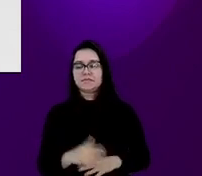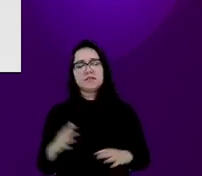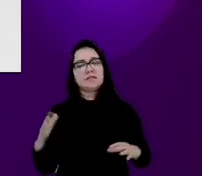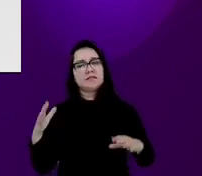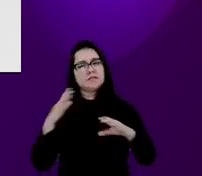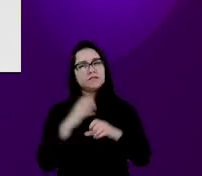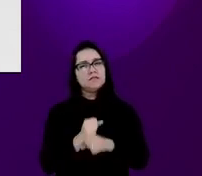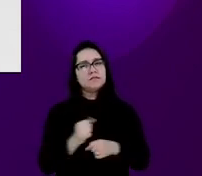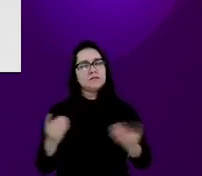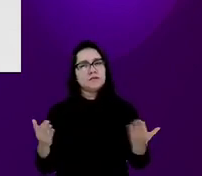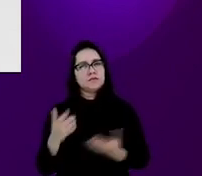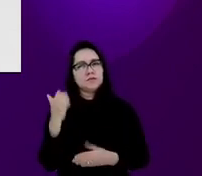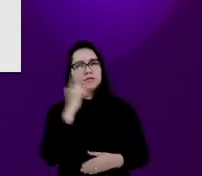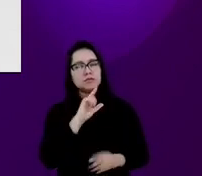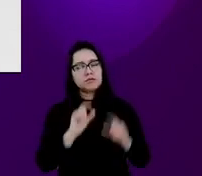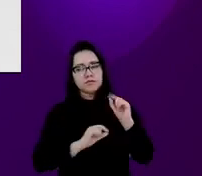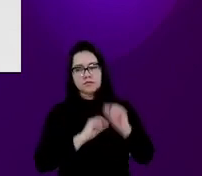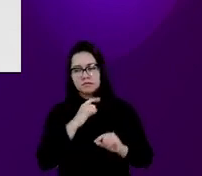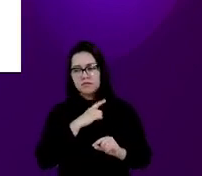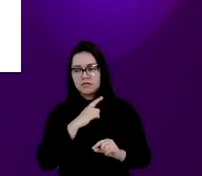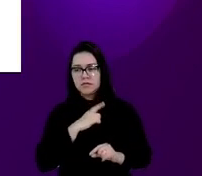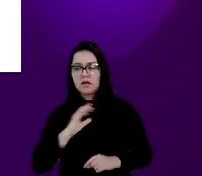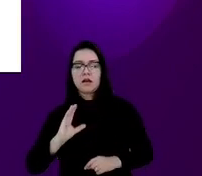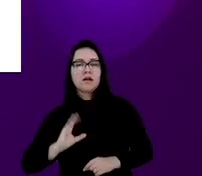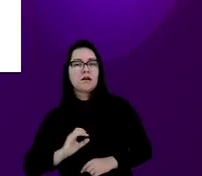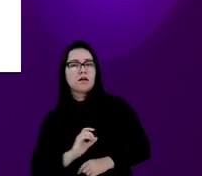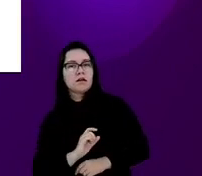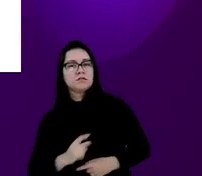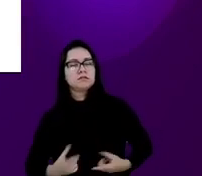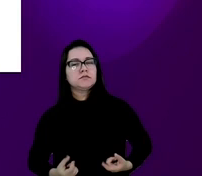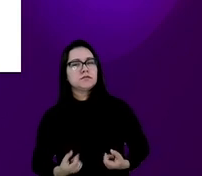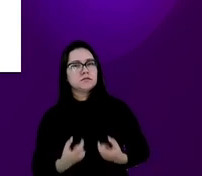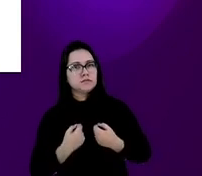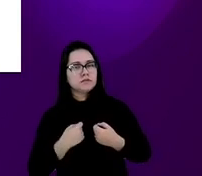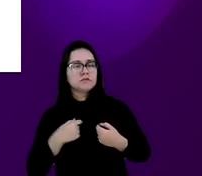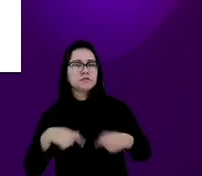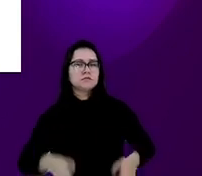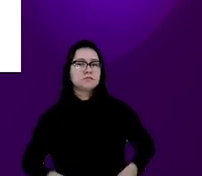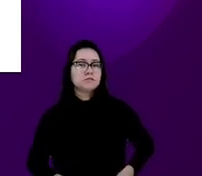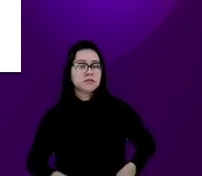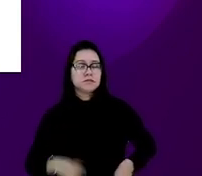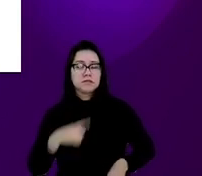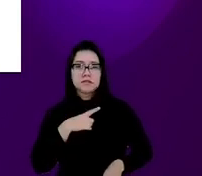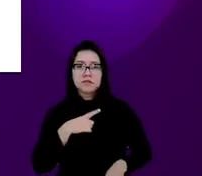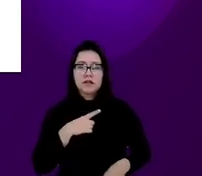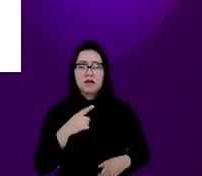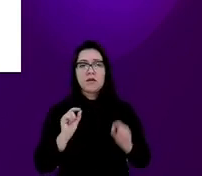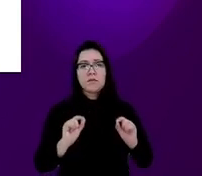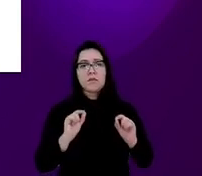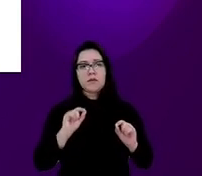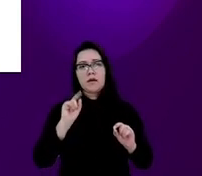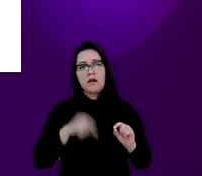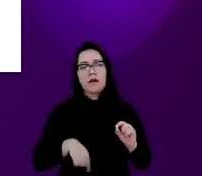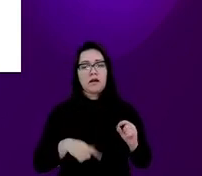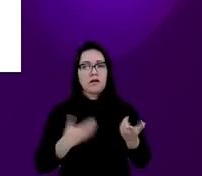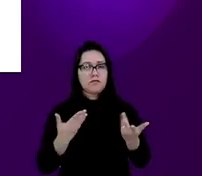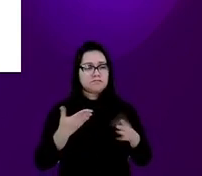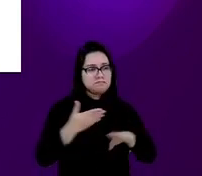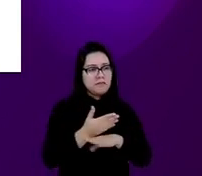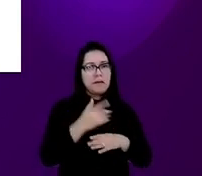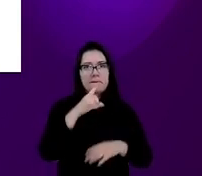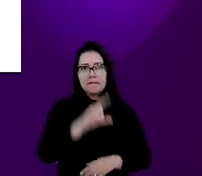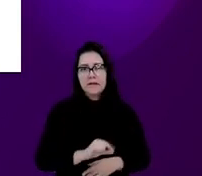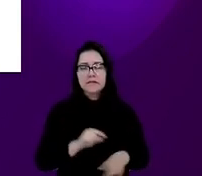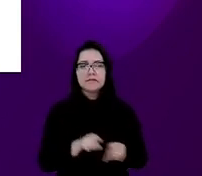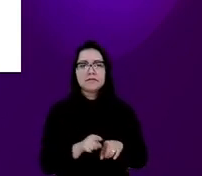gente consegue ser, em relação ao câncer ginecológico, ser menos invasivo, mais assertivo, com uma morbidade